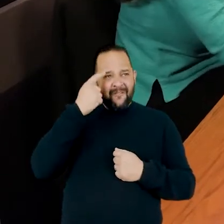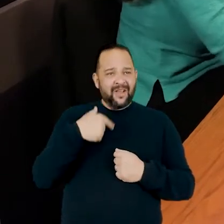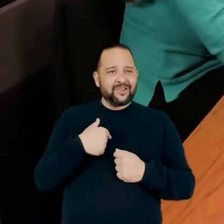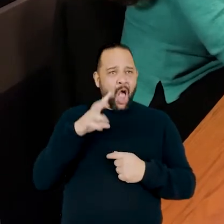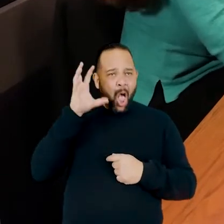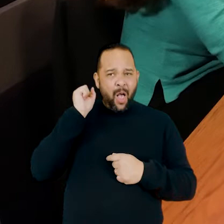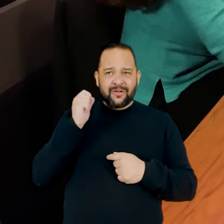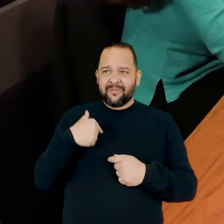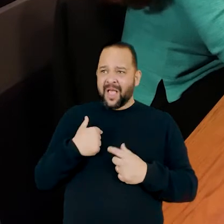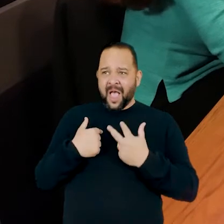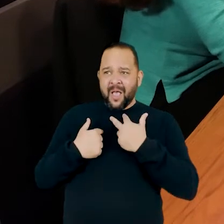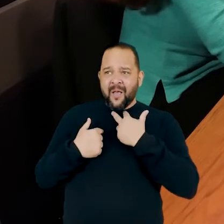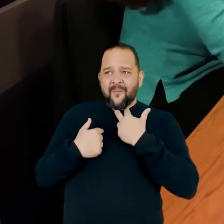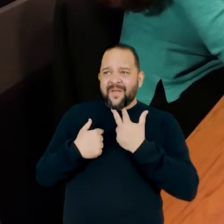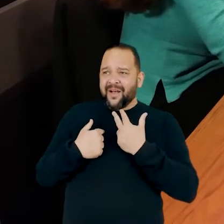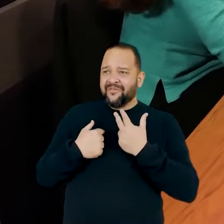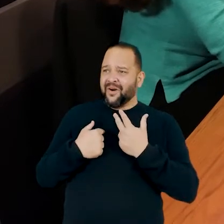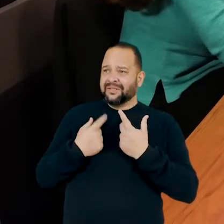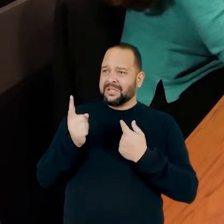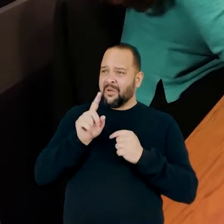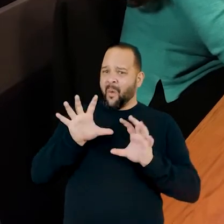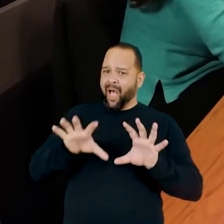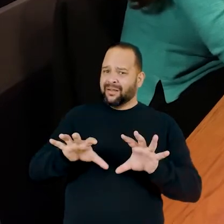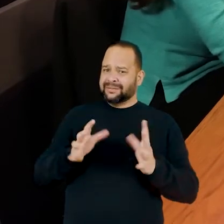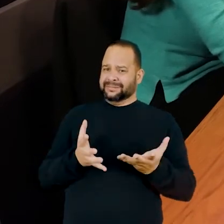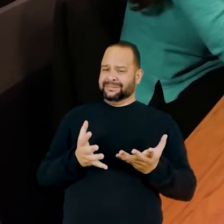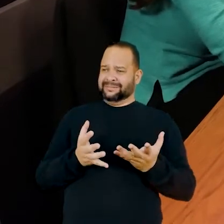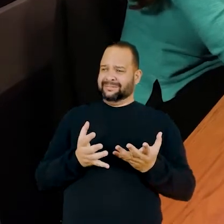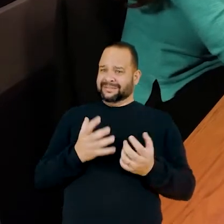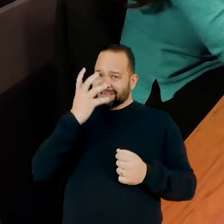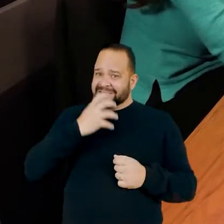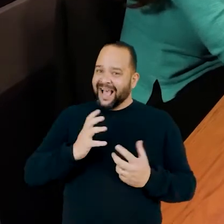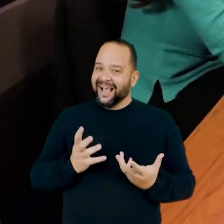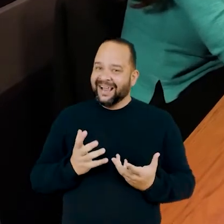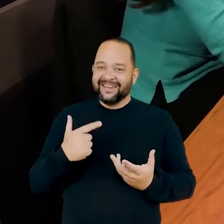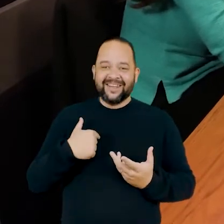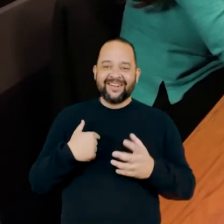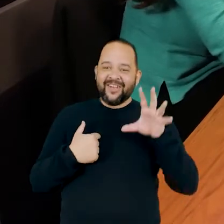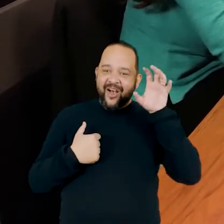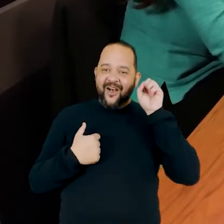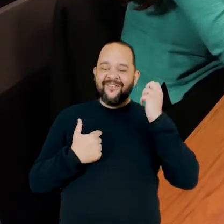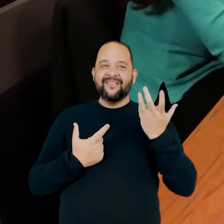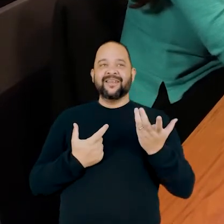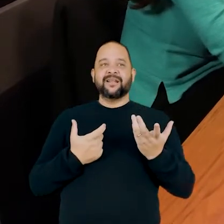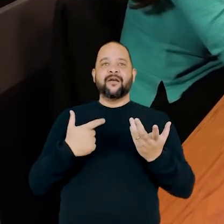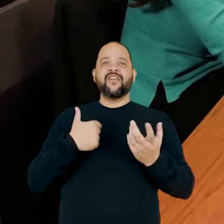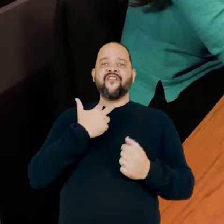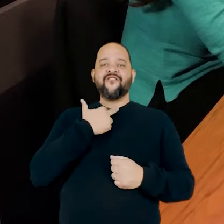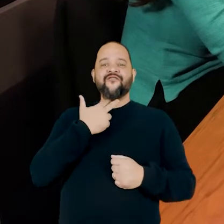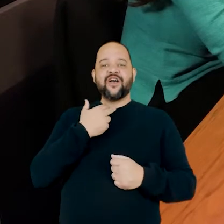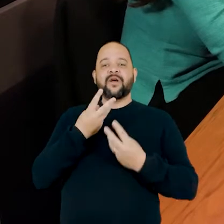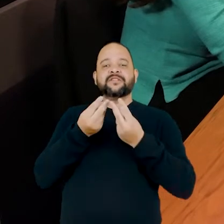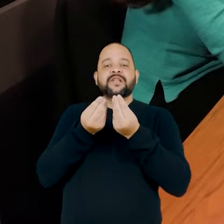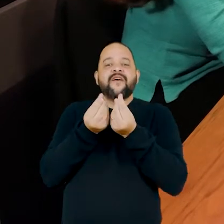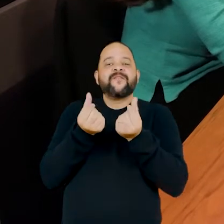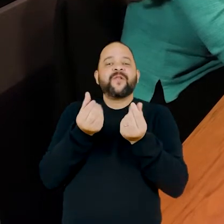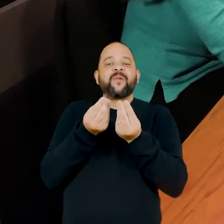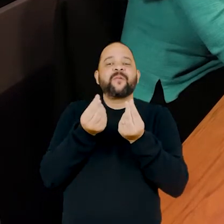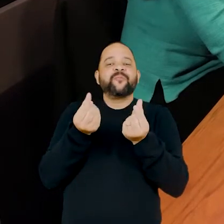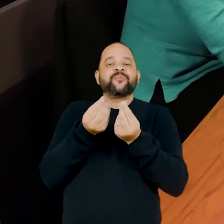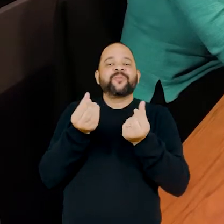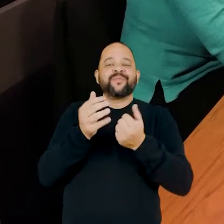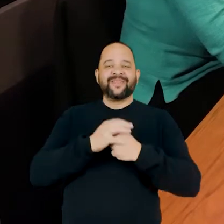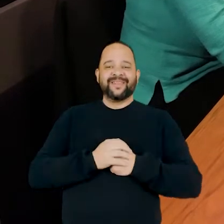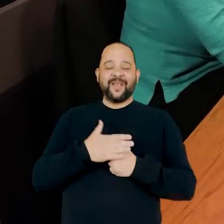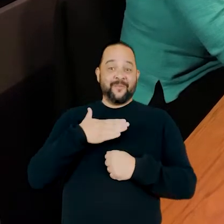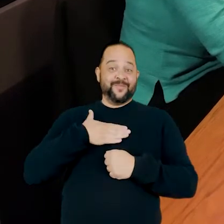Pessoalmente, você fala, nossa, sério? É a mesma voz do podcast? Até aquela voz mais encorpada, aveludada. Então, pra